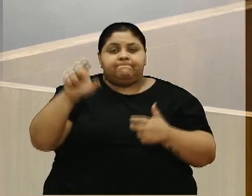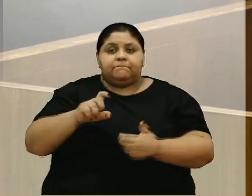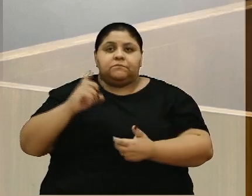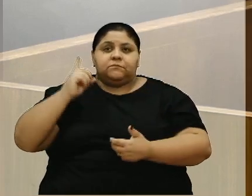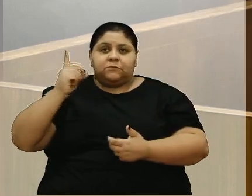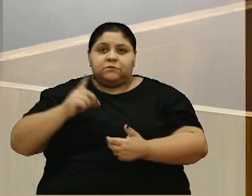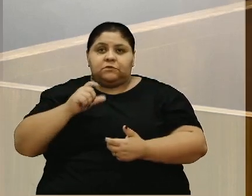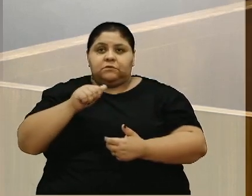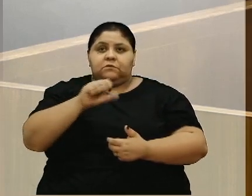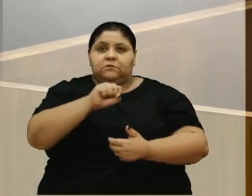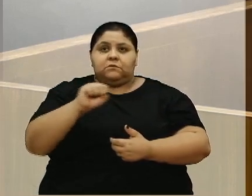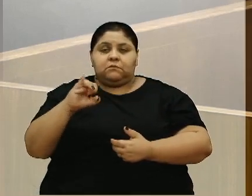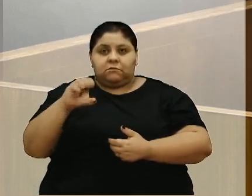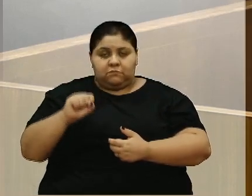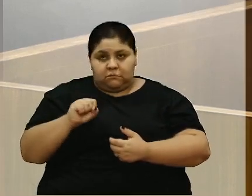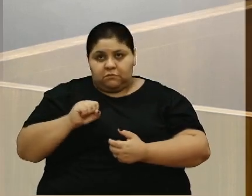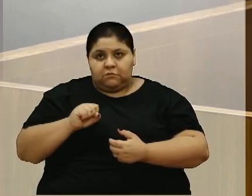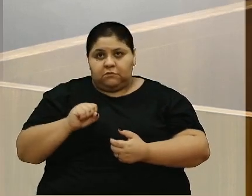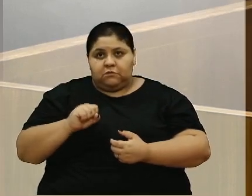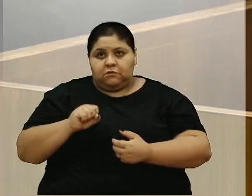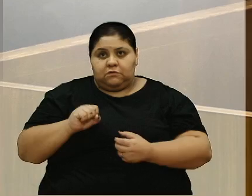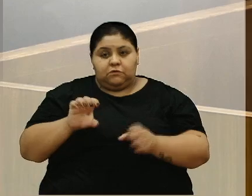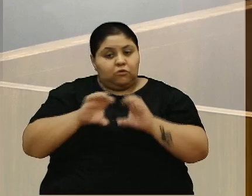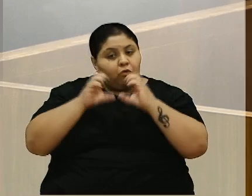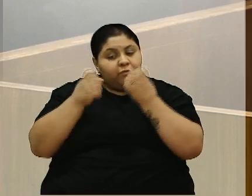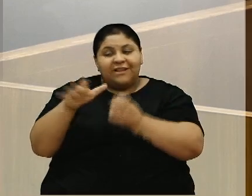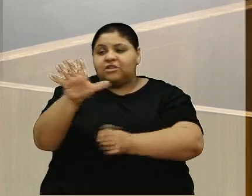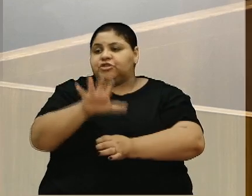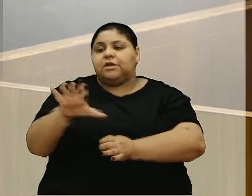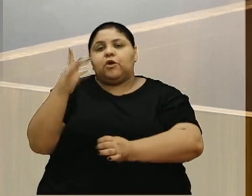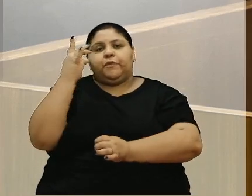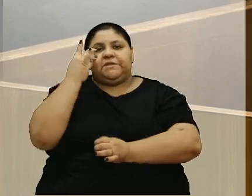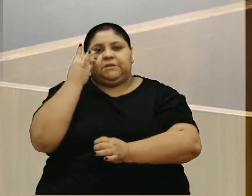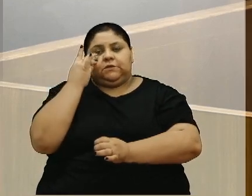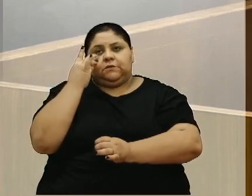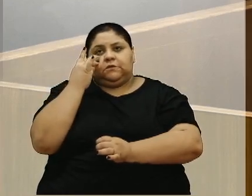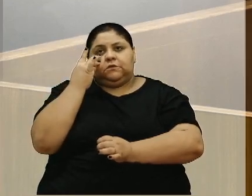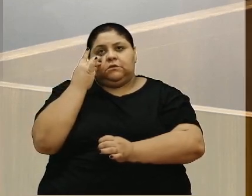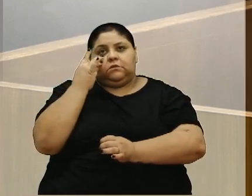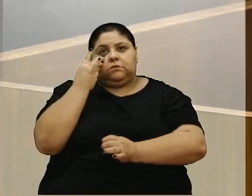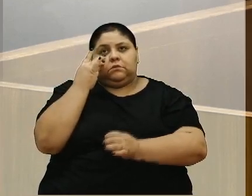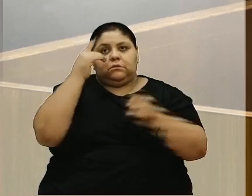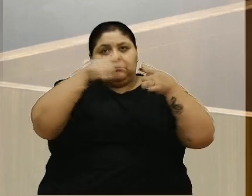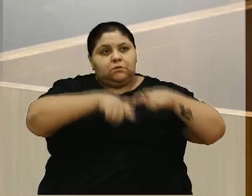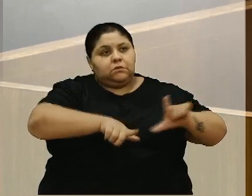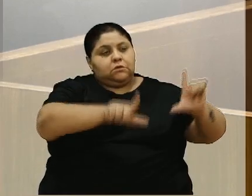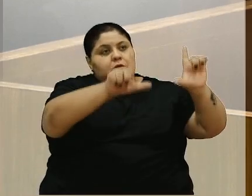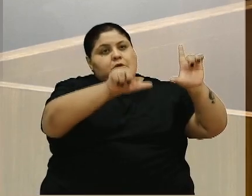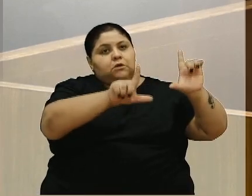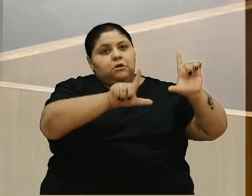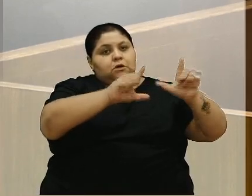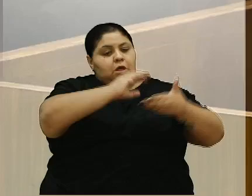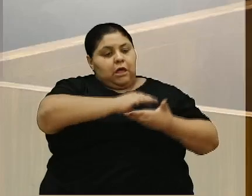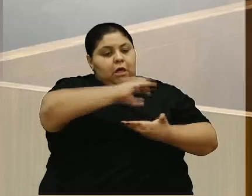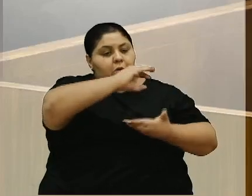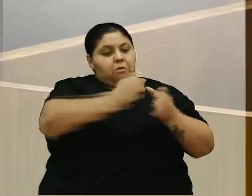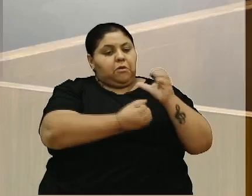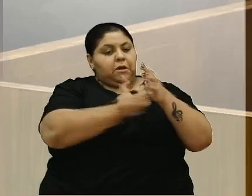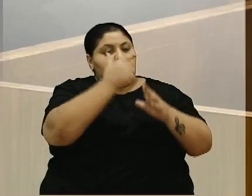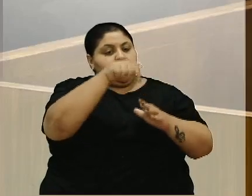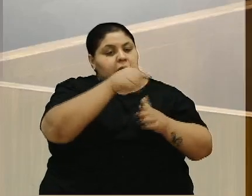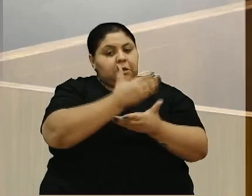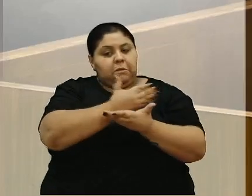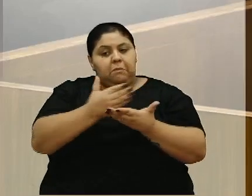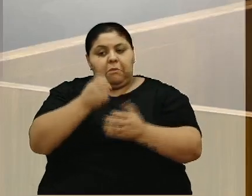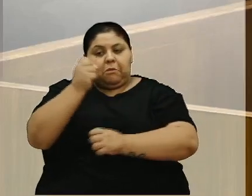Assis, e a comunidade estava lá presente. E estava a placa, o URGS será instalado aqui, construção do zero,